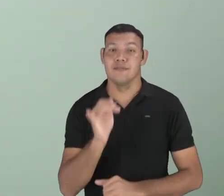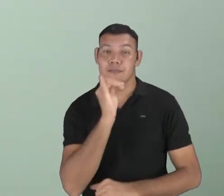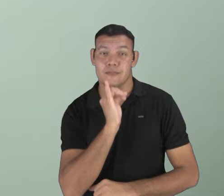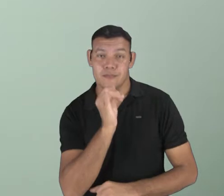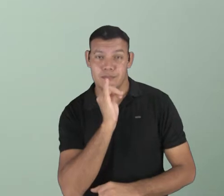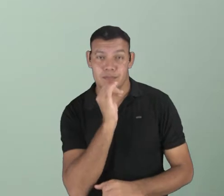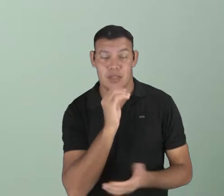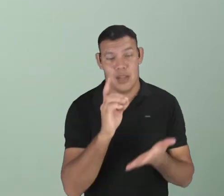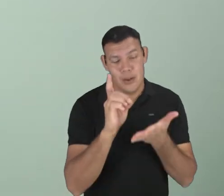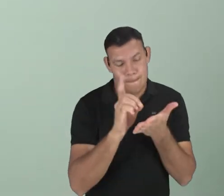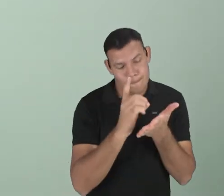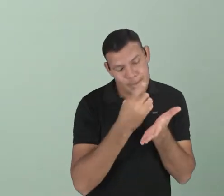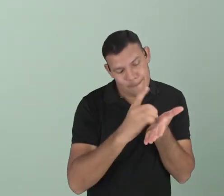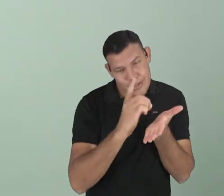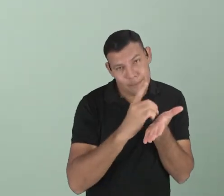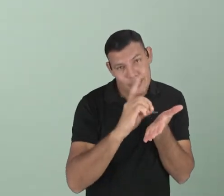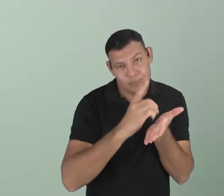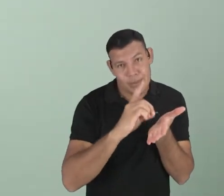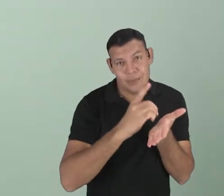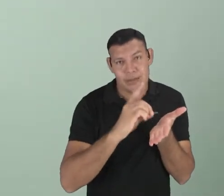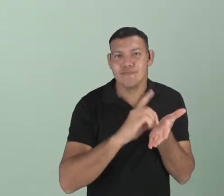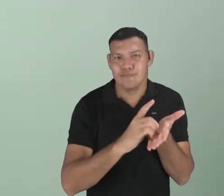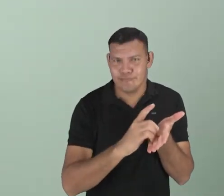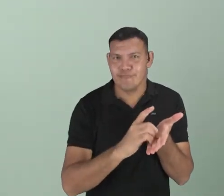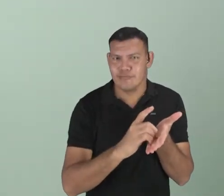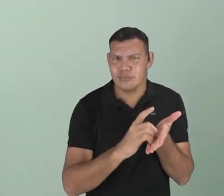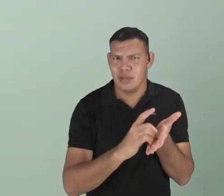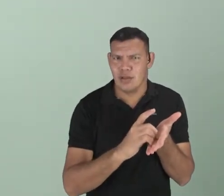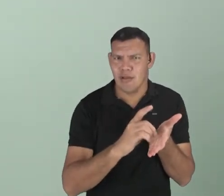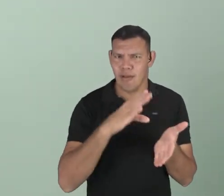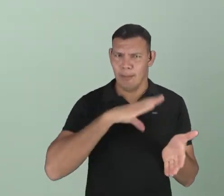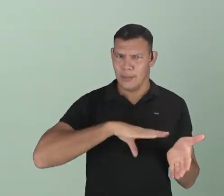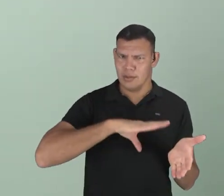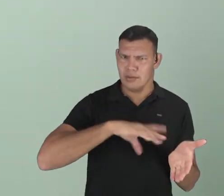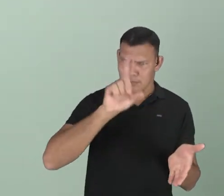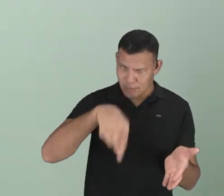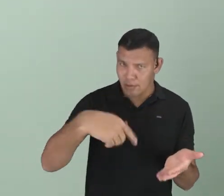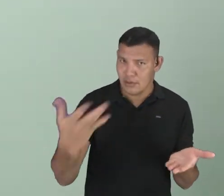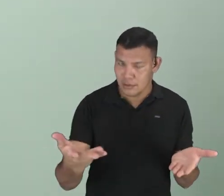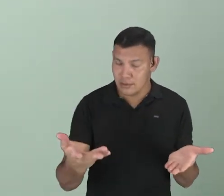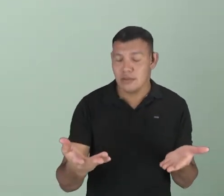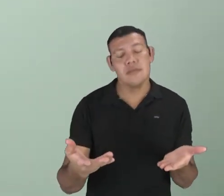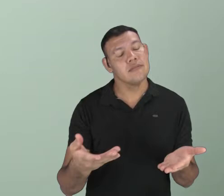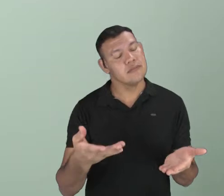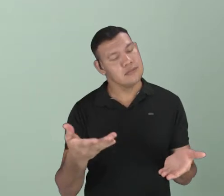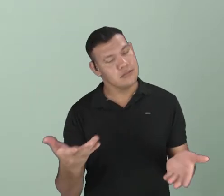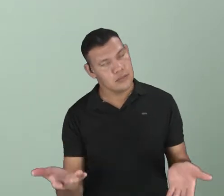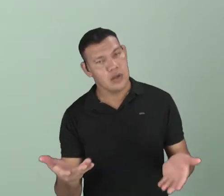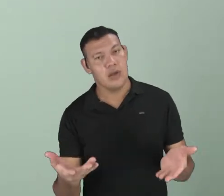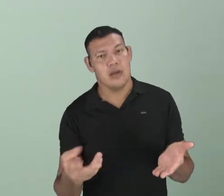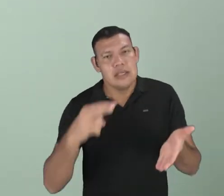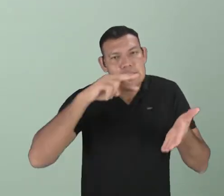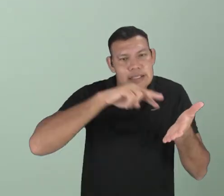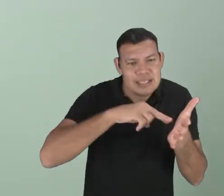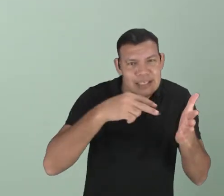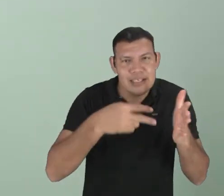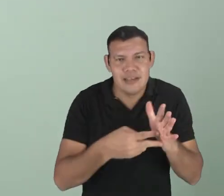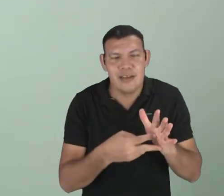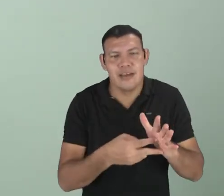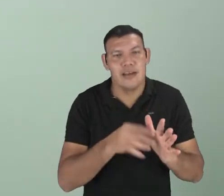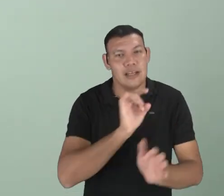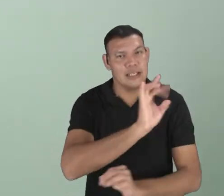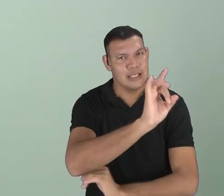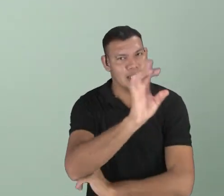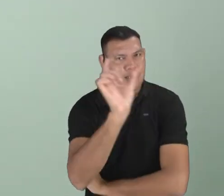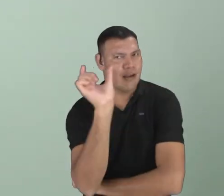dicionário. Não é a língua portuguesa? E lá você não tem a explicação dos